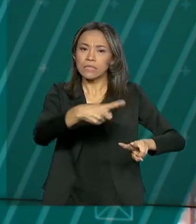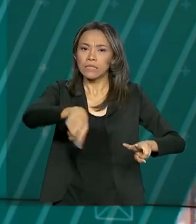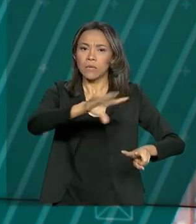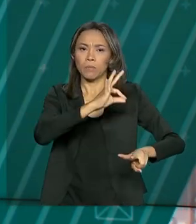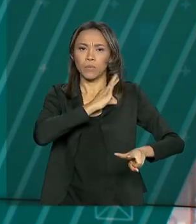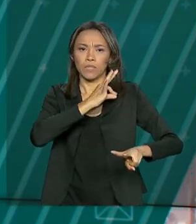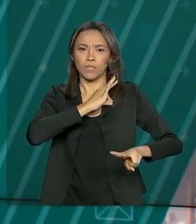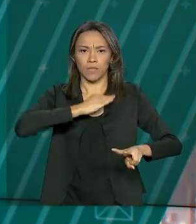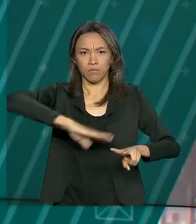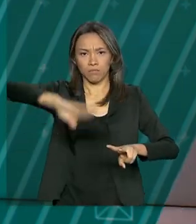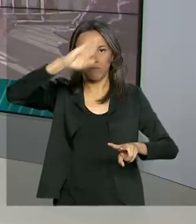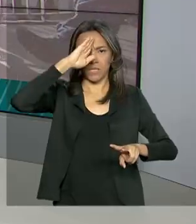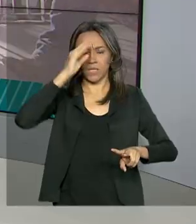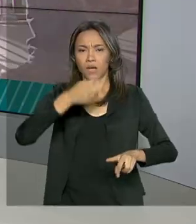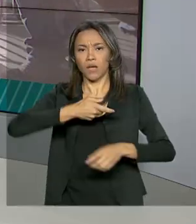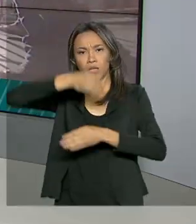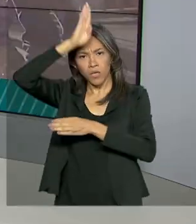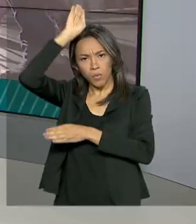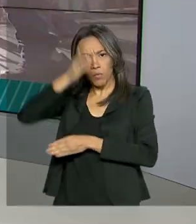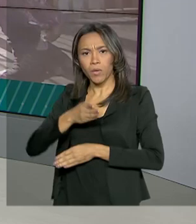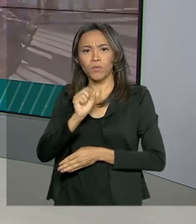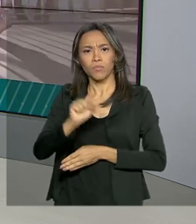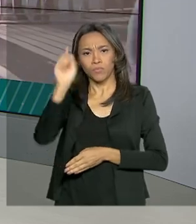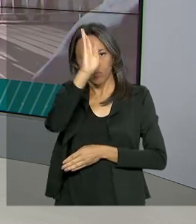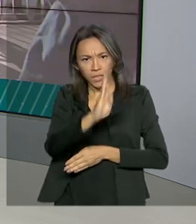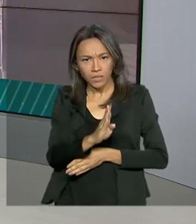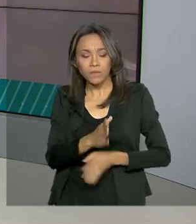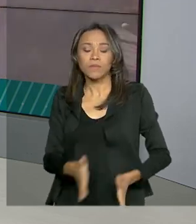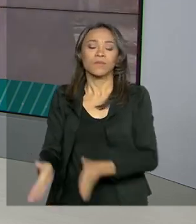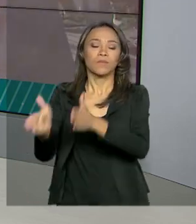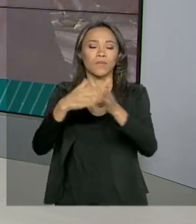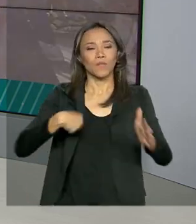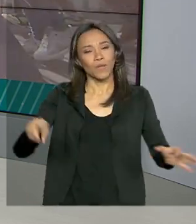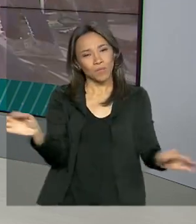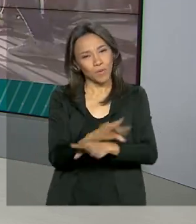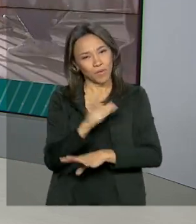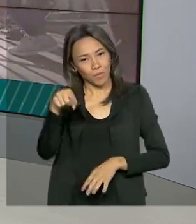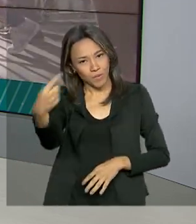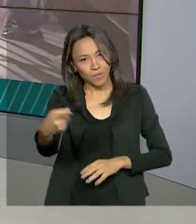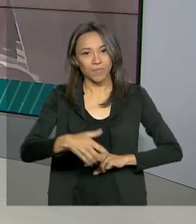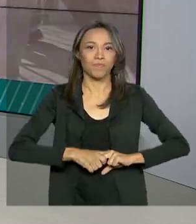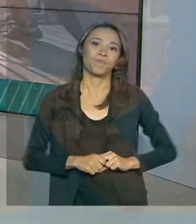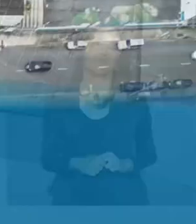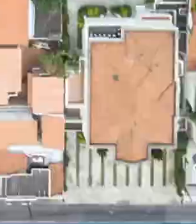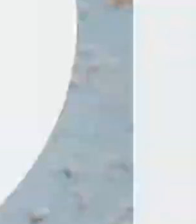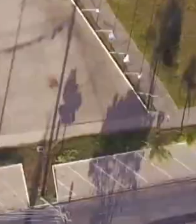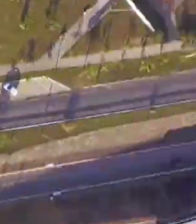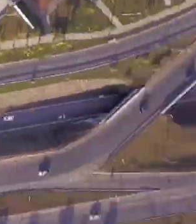bombeiros de todo o país. E nós ficamos por aqui. Até o próximo boletim.